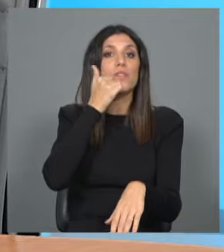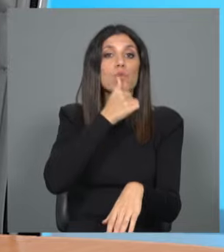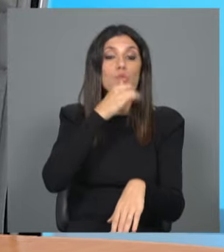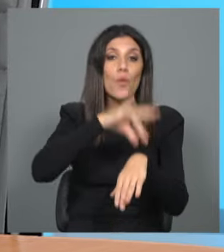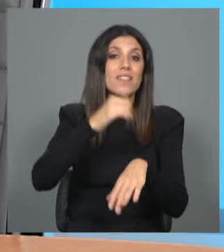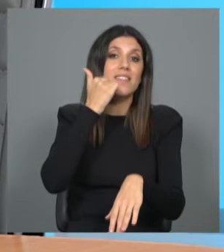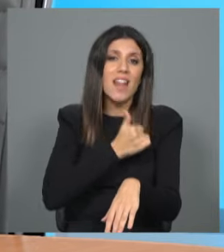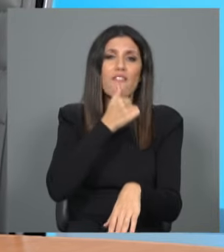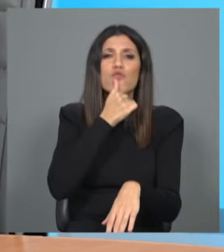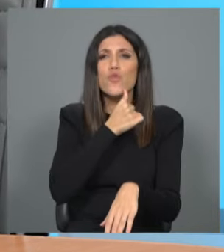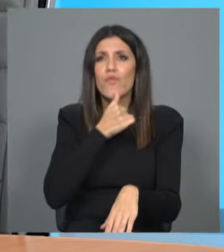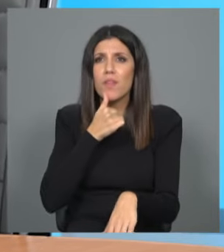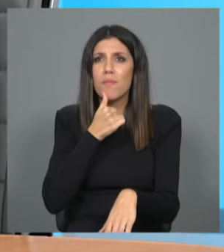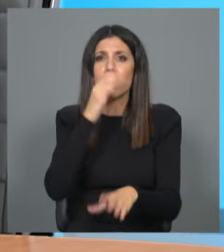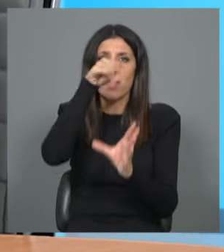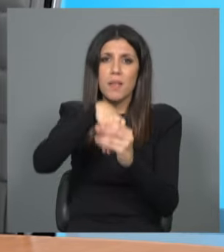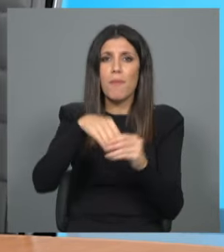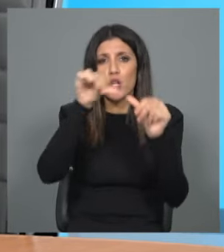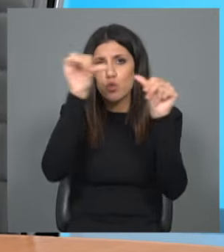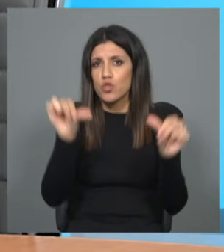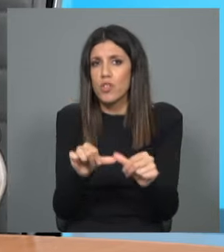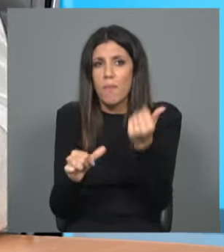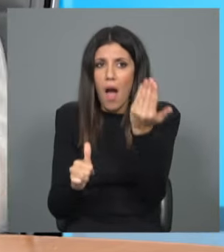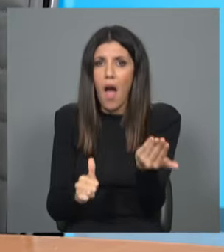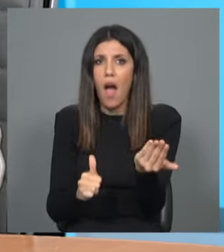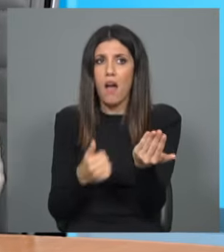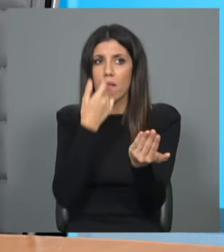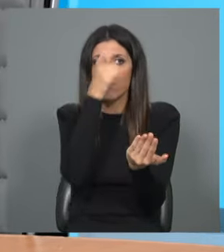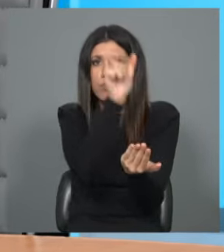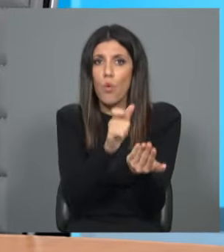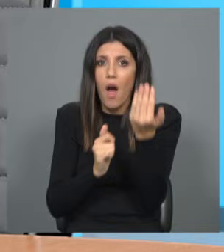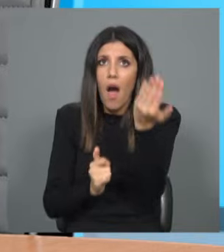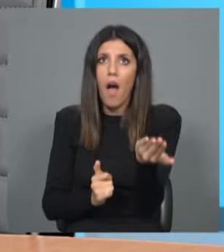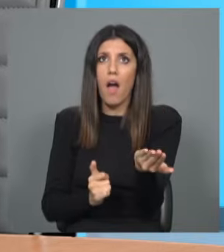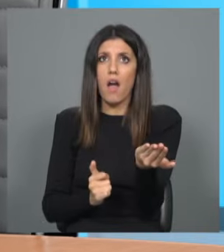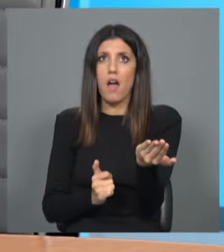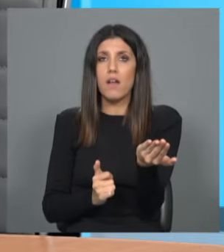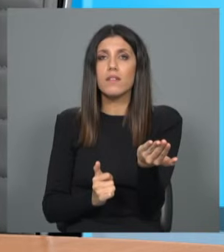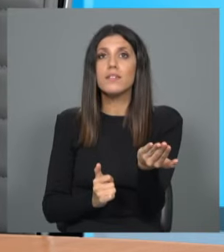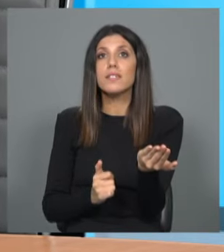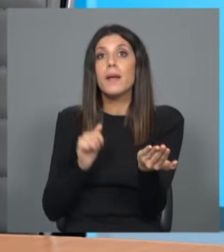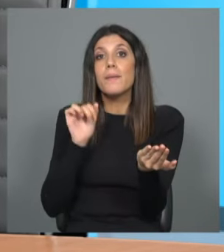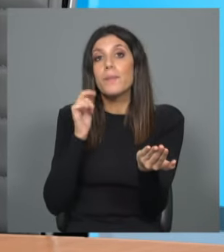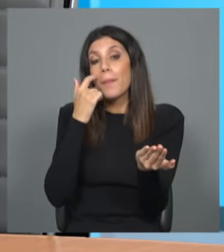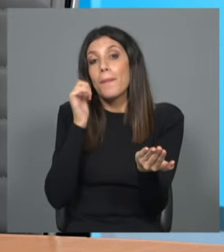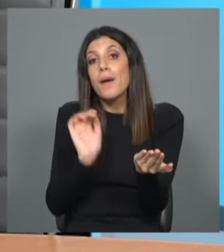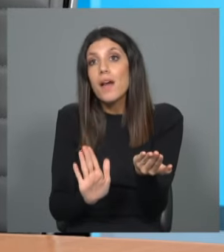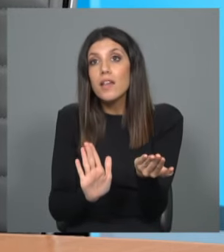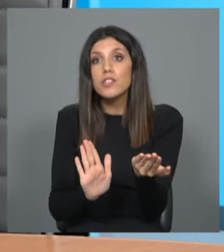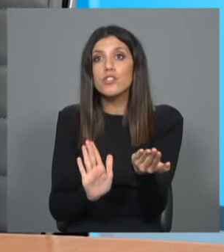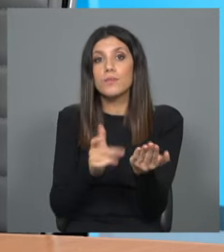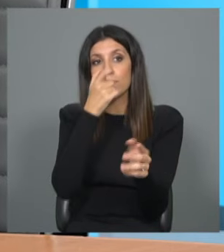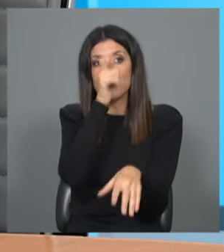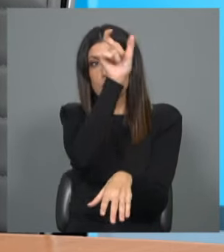sofrimento estão no sistema, eles não deixam de existir e não deixam de estar no sistema só porque não há cuidados paliativos. O que acontece é que eles estão a